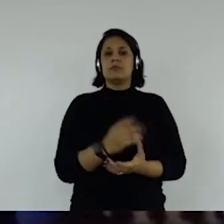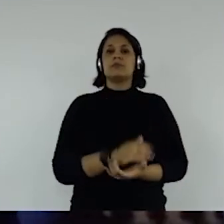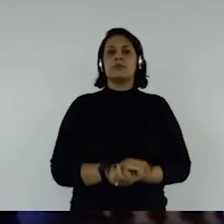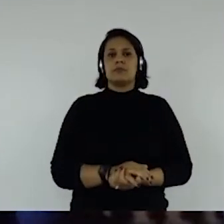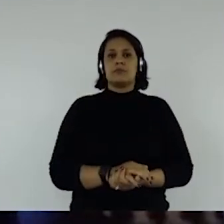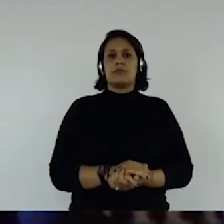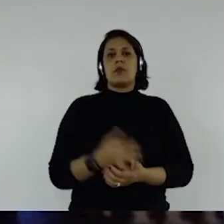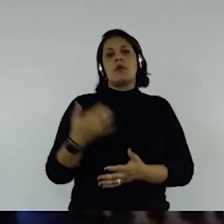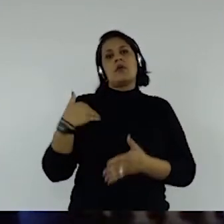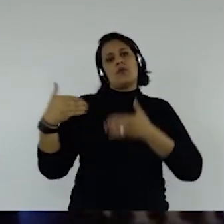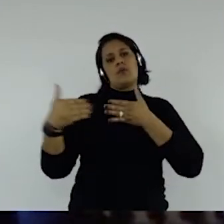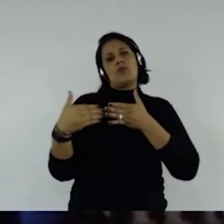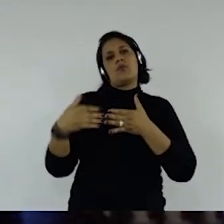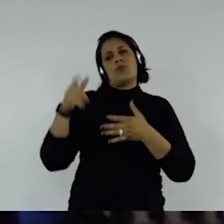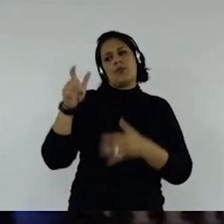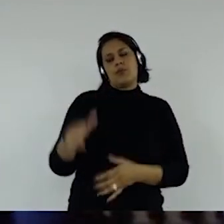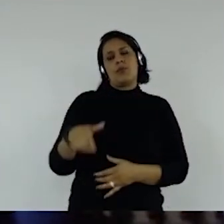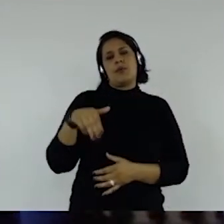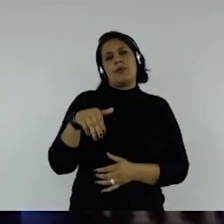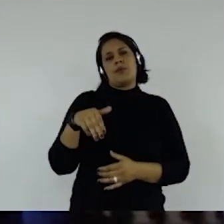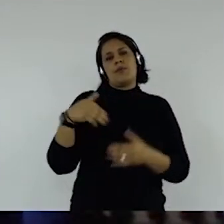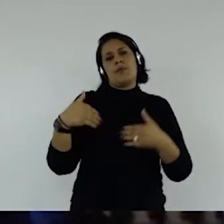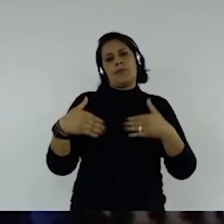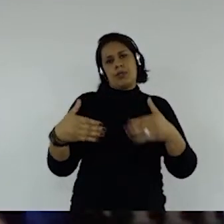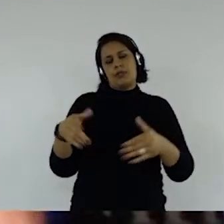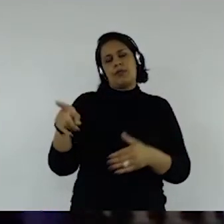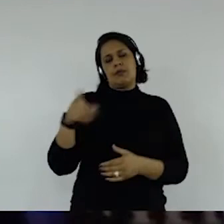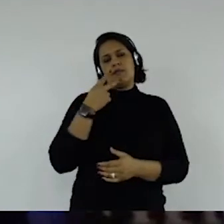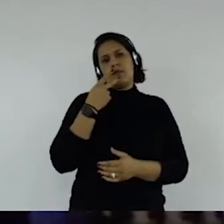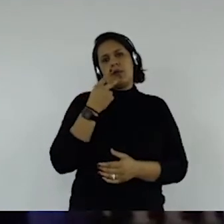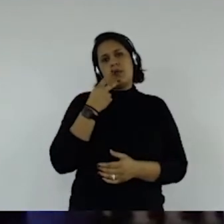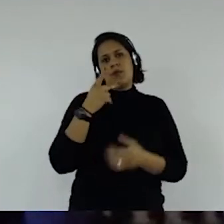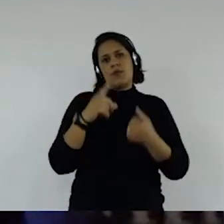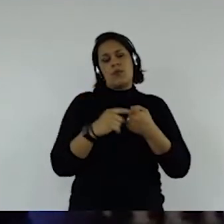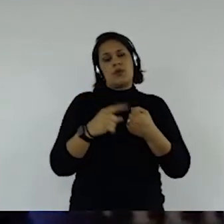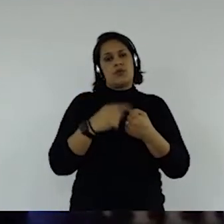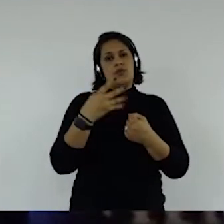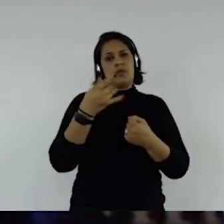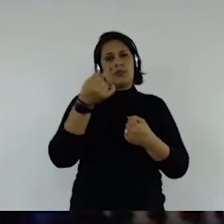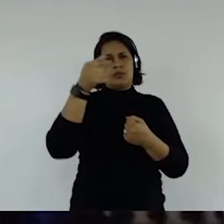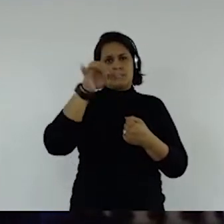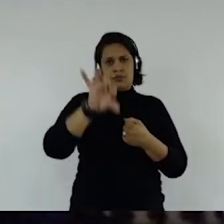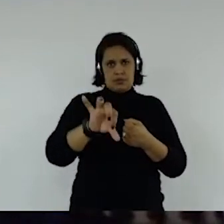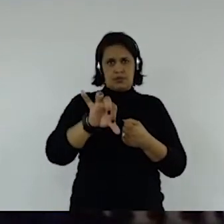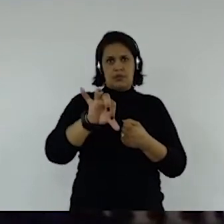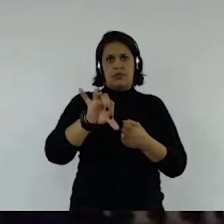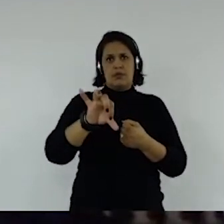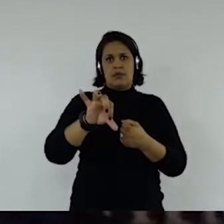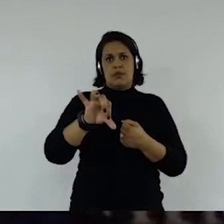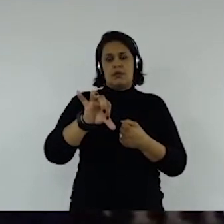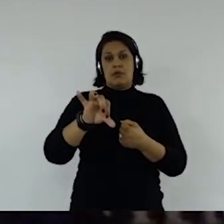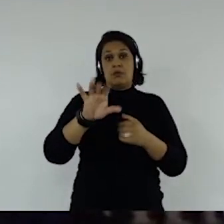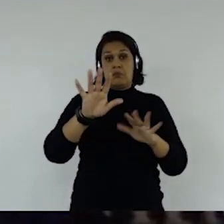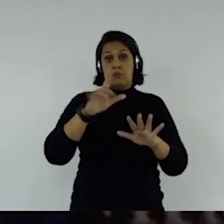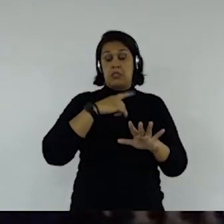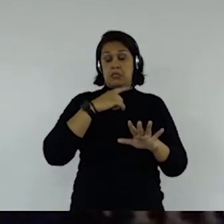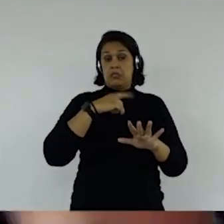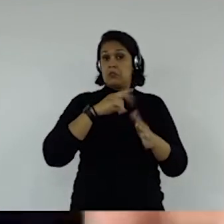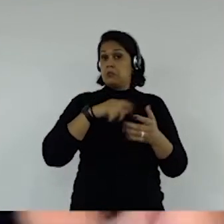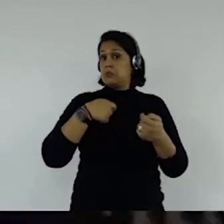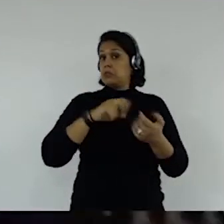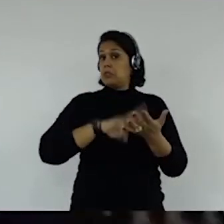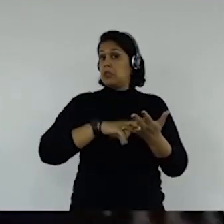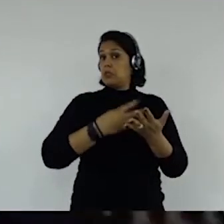com o ministro, quando ele fala que o 479, que tem essa ideia, mas ele deve ser interpretado de uma